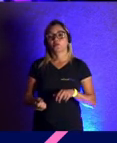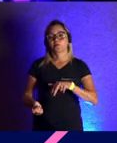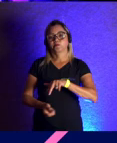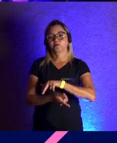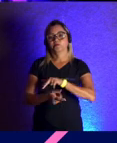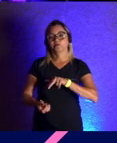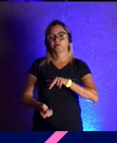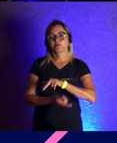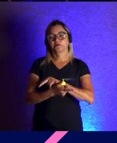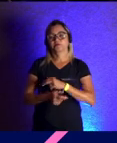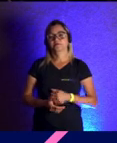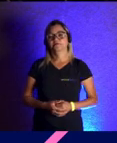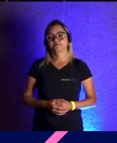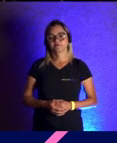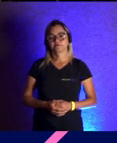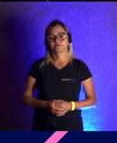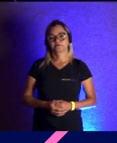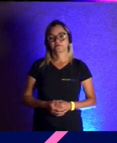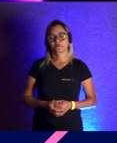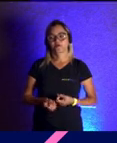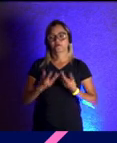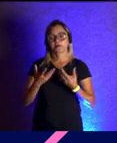tem algumas